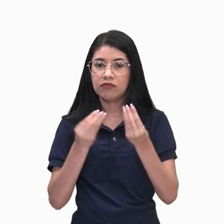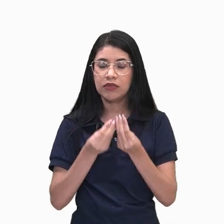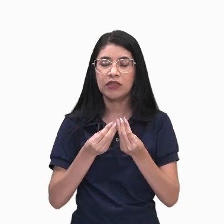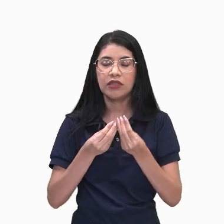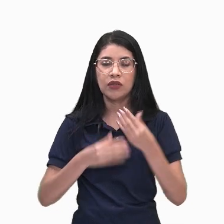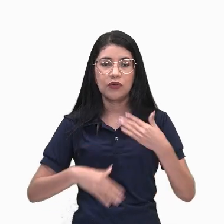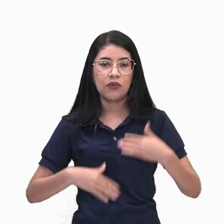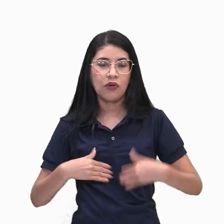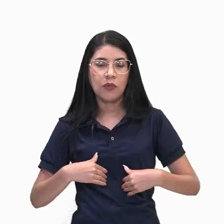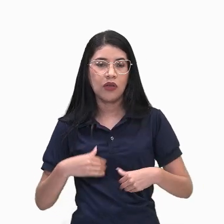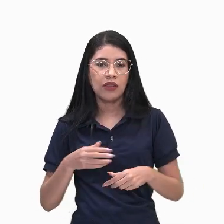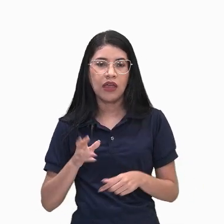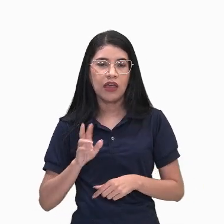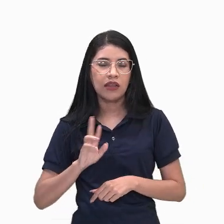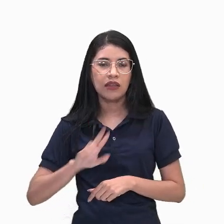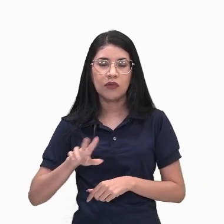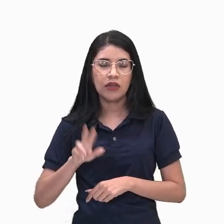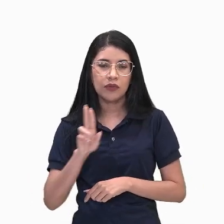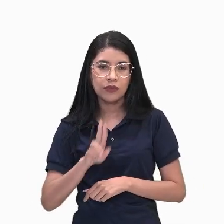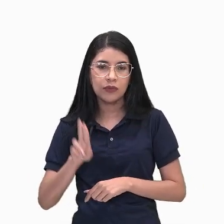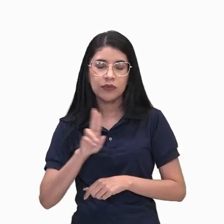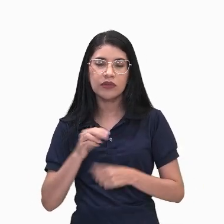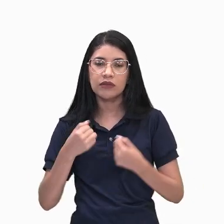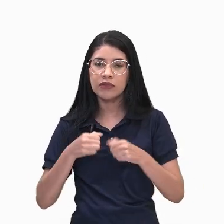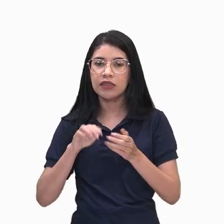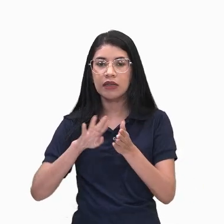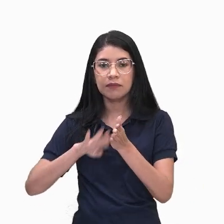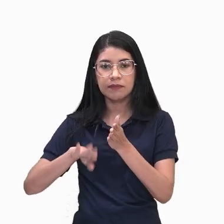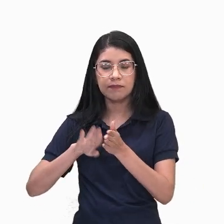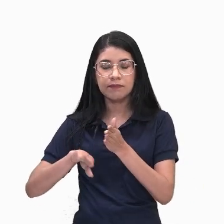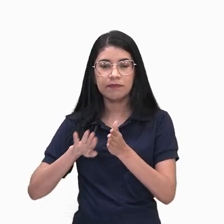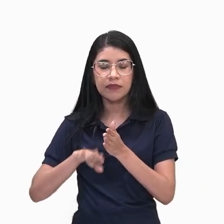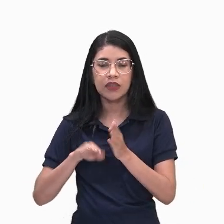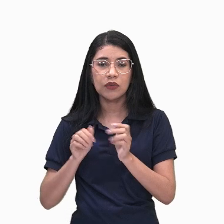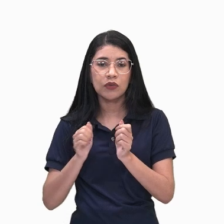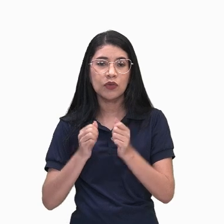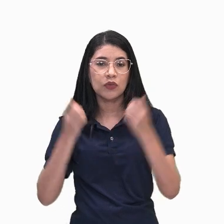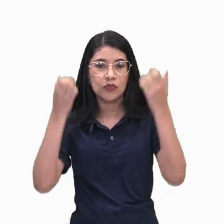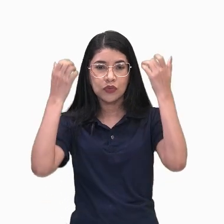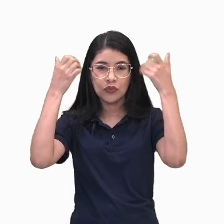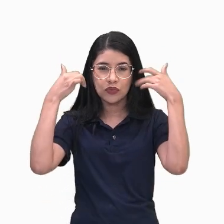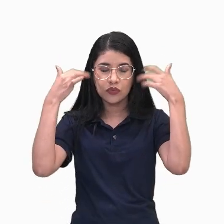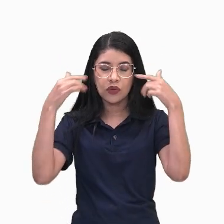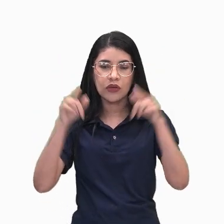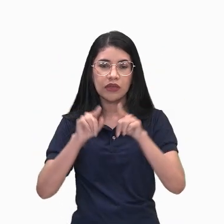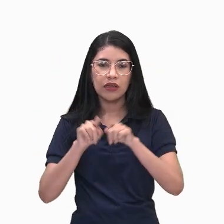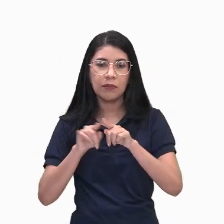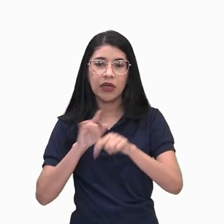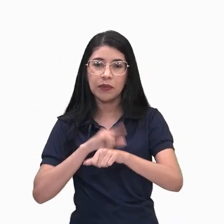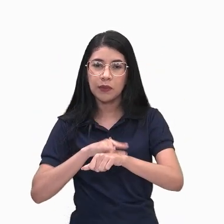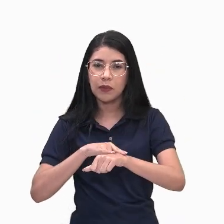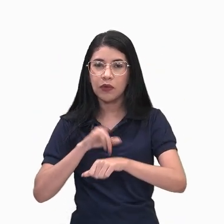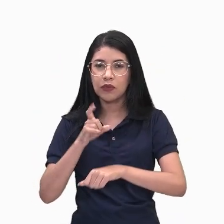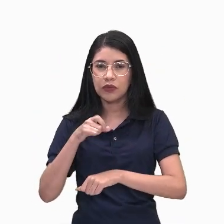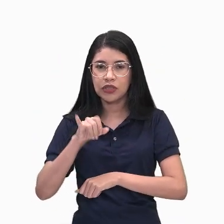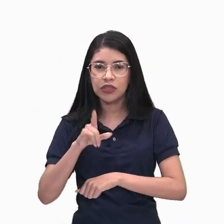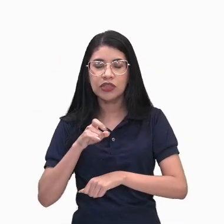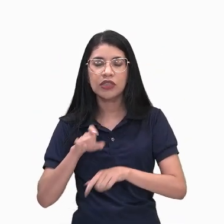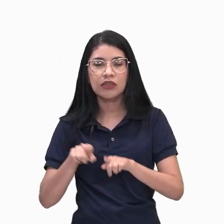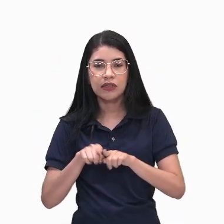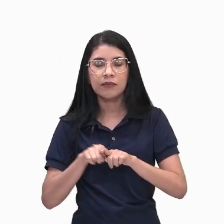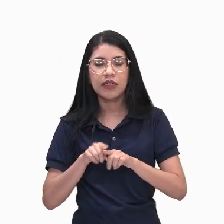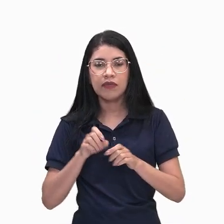corpo não vai utilizar e precisa ser eliminado. Então, junto com o suor e com a urina, ele vai estar excretando aí essas